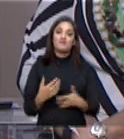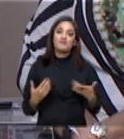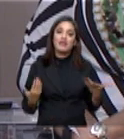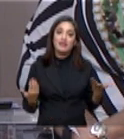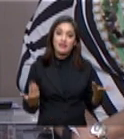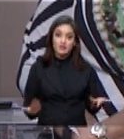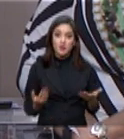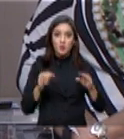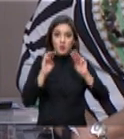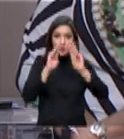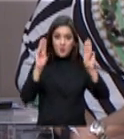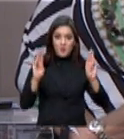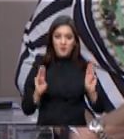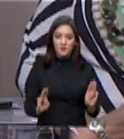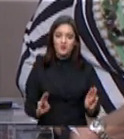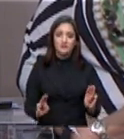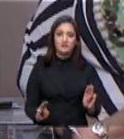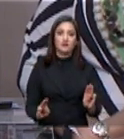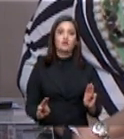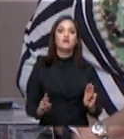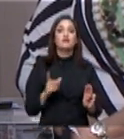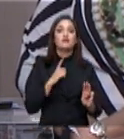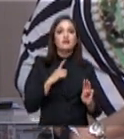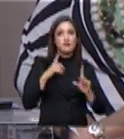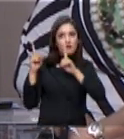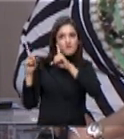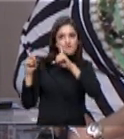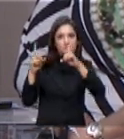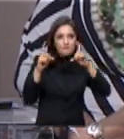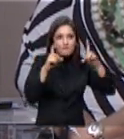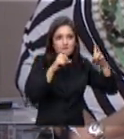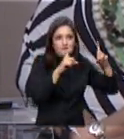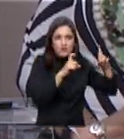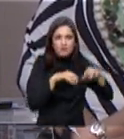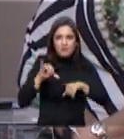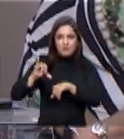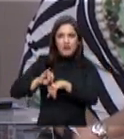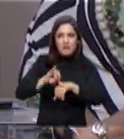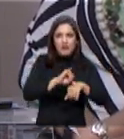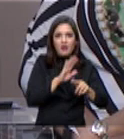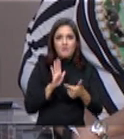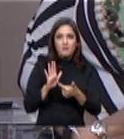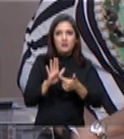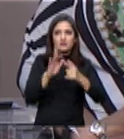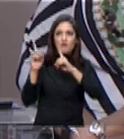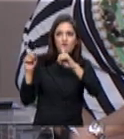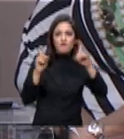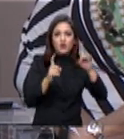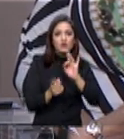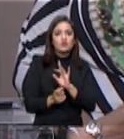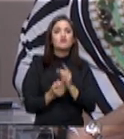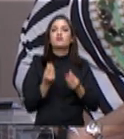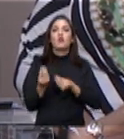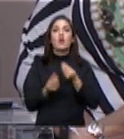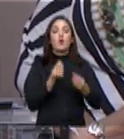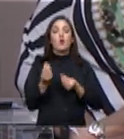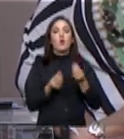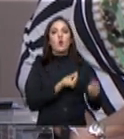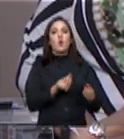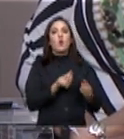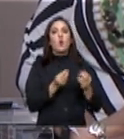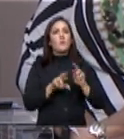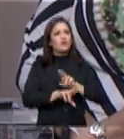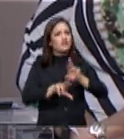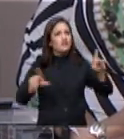1891. Contém o museu ainda um acervo fotográfico abarcando fotografias das diferentes composições desta corte,